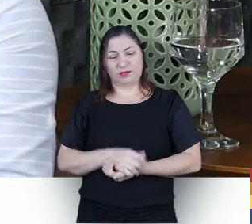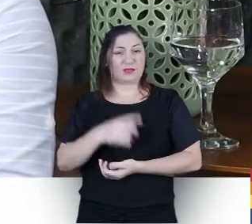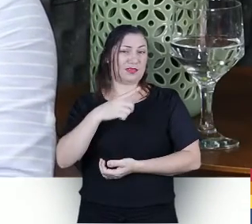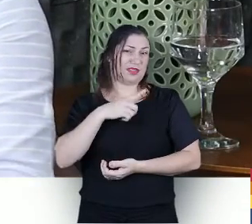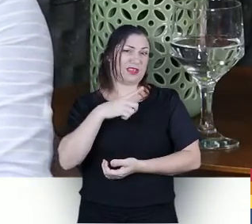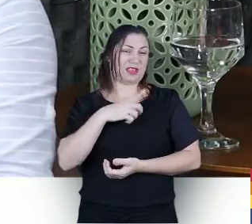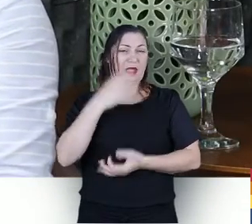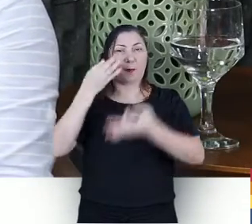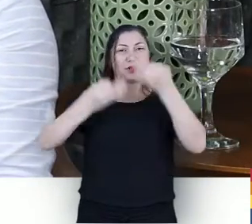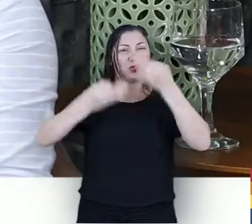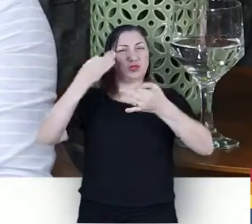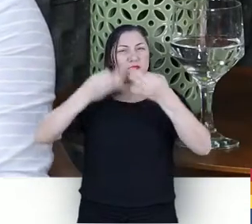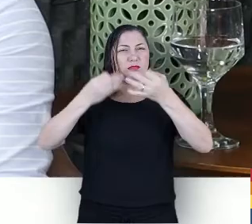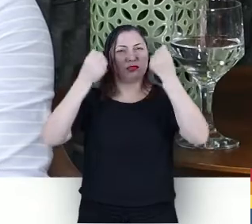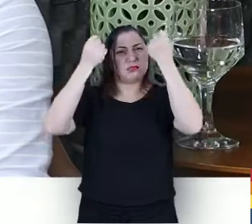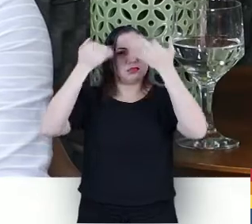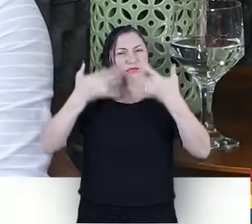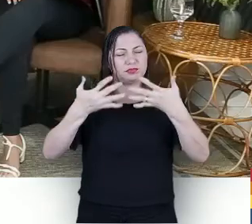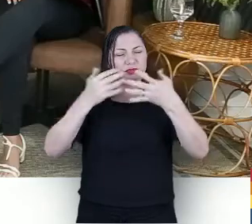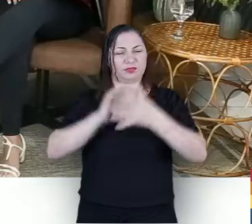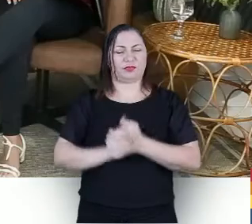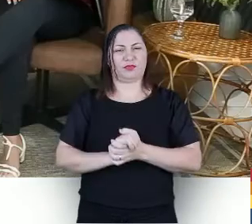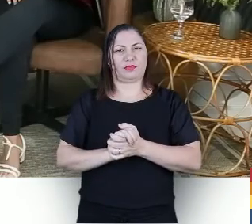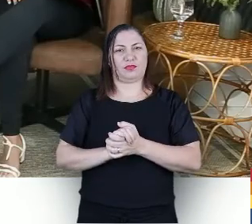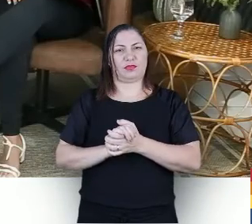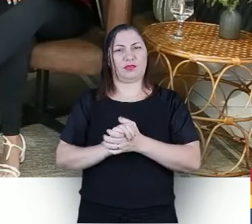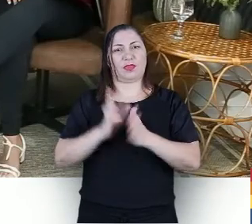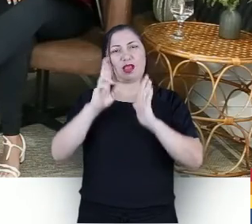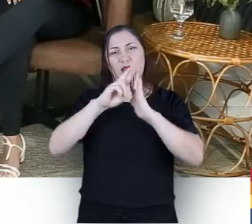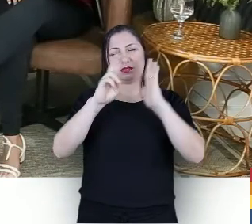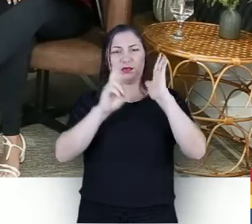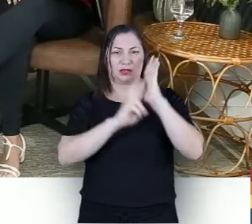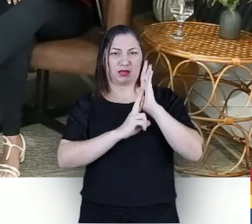visando a transdisciplinaridade.